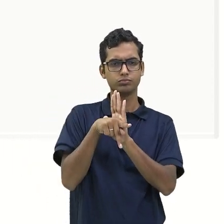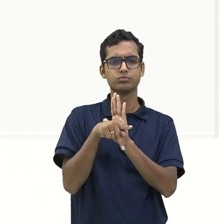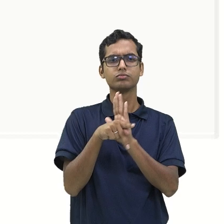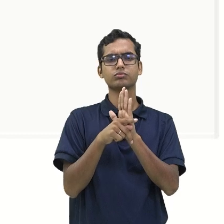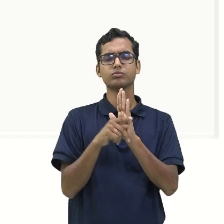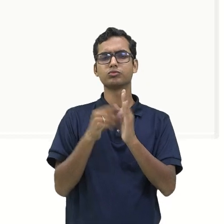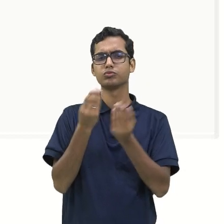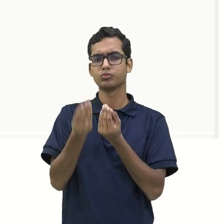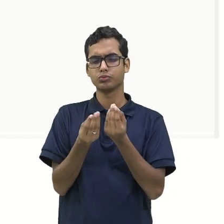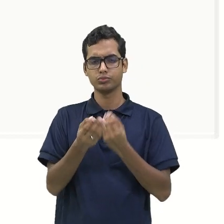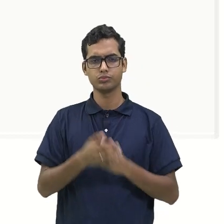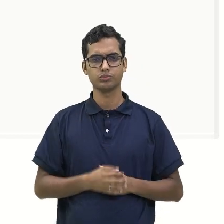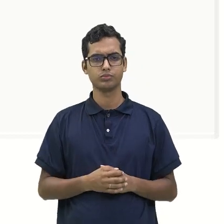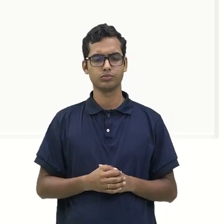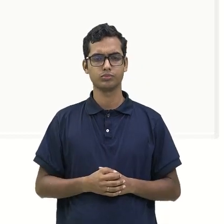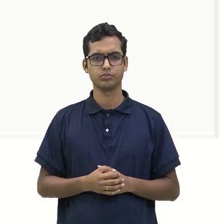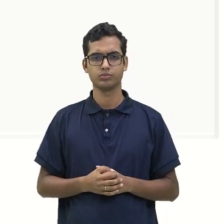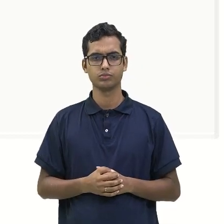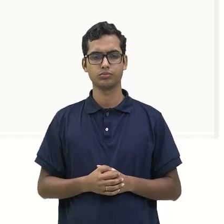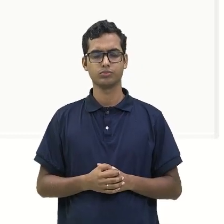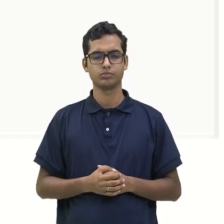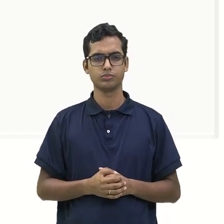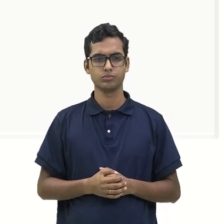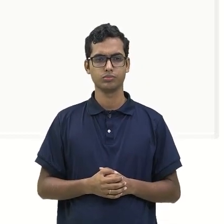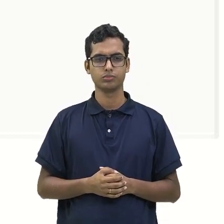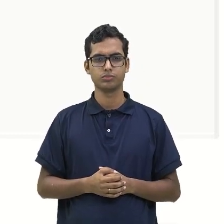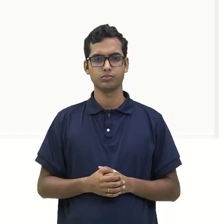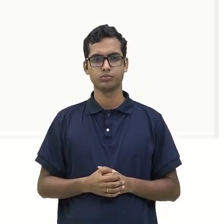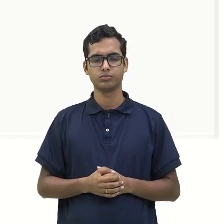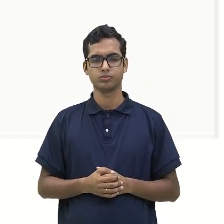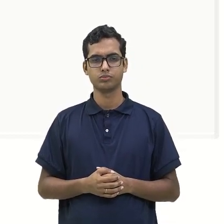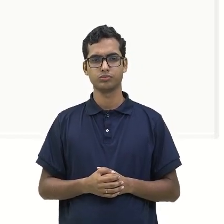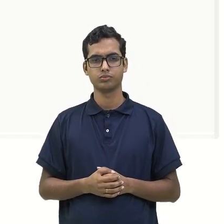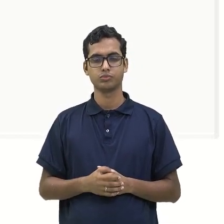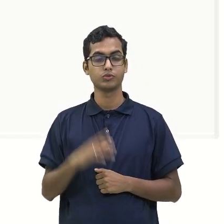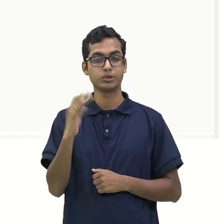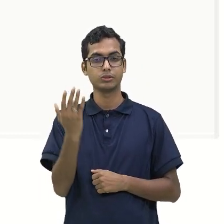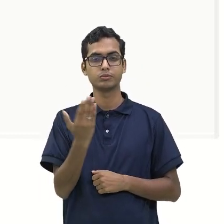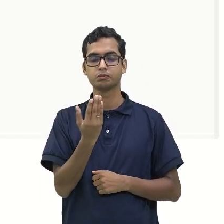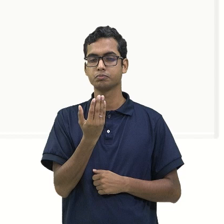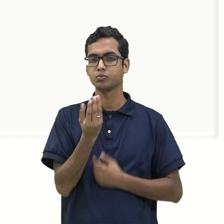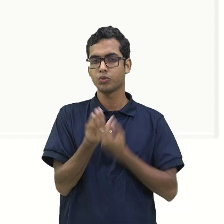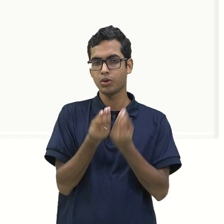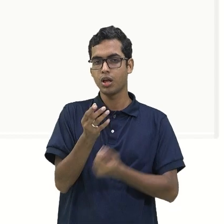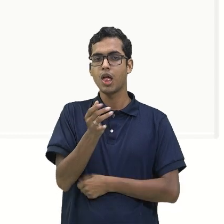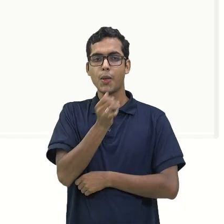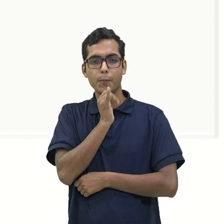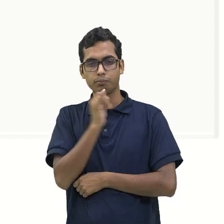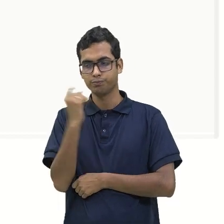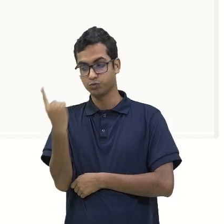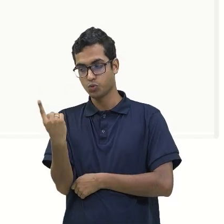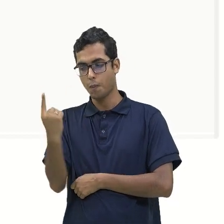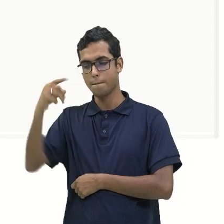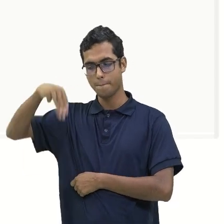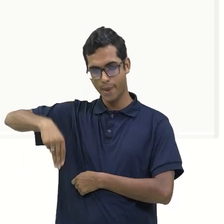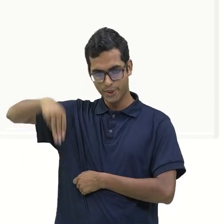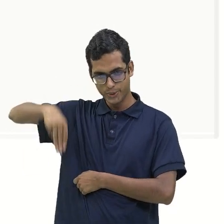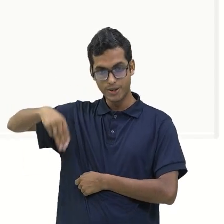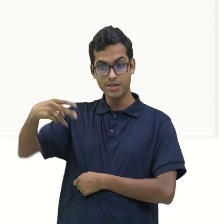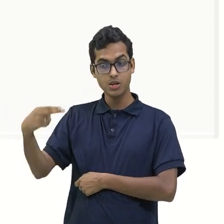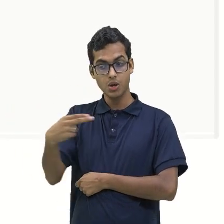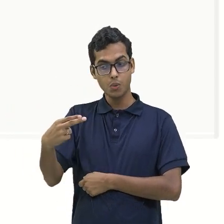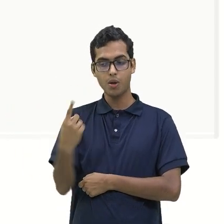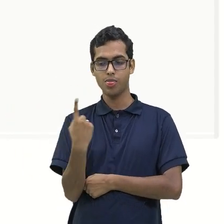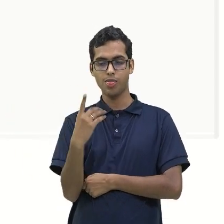é igual, né? Não, deixa eu colocar assim. 1 metro é igual a 100